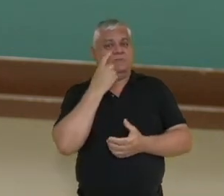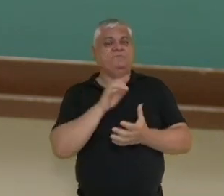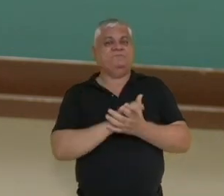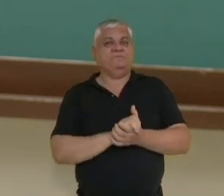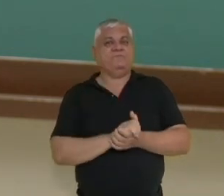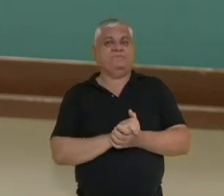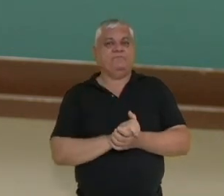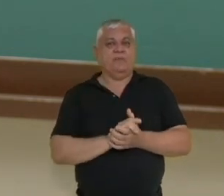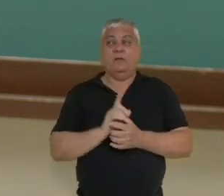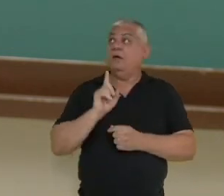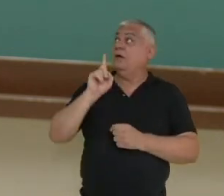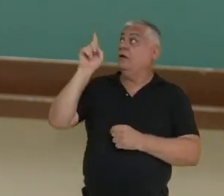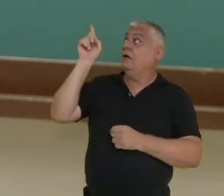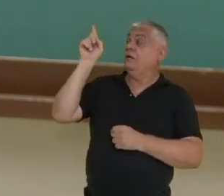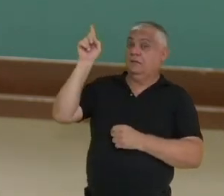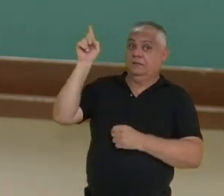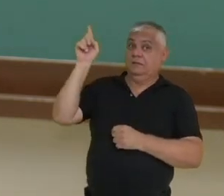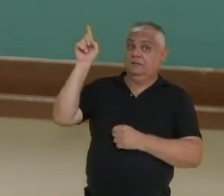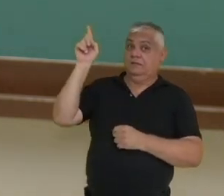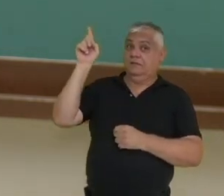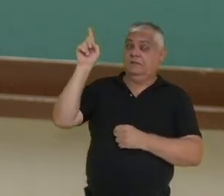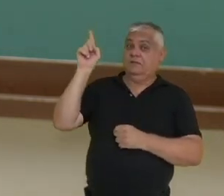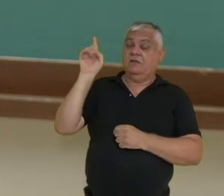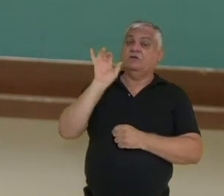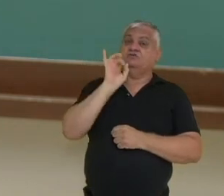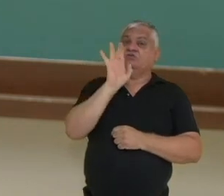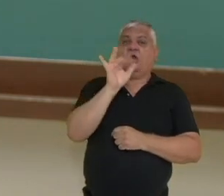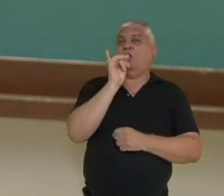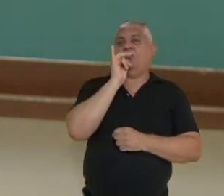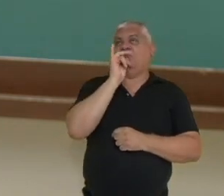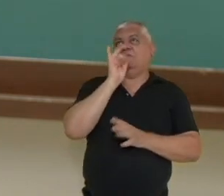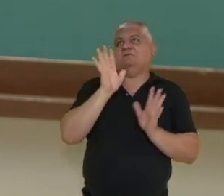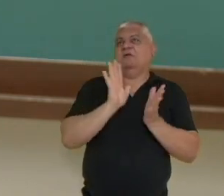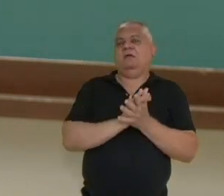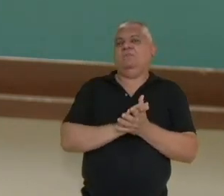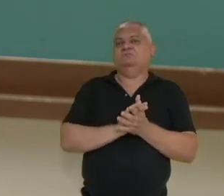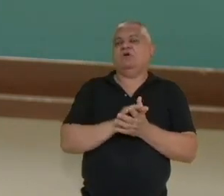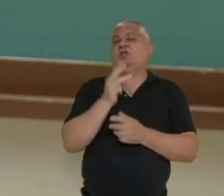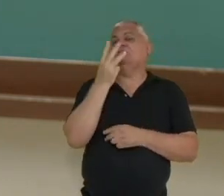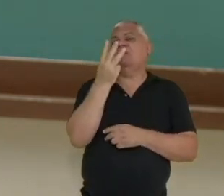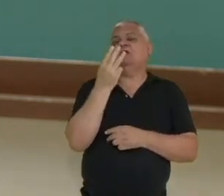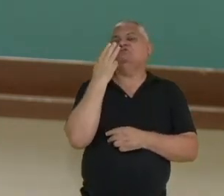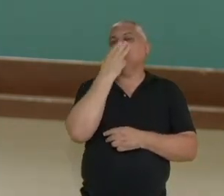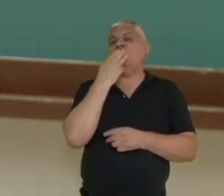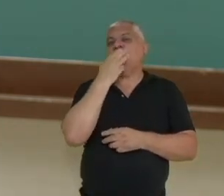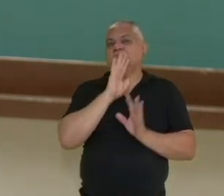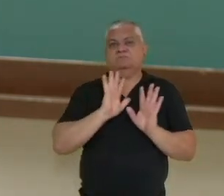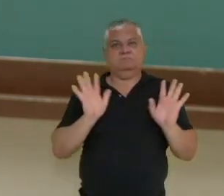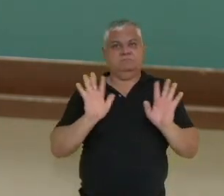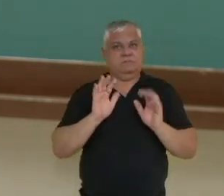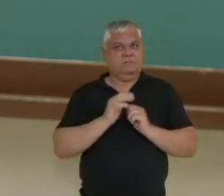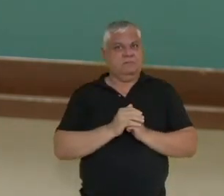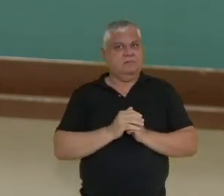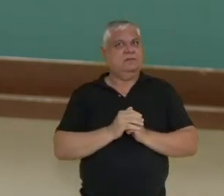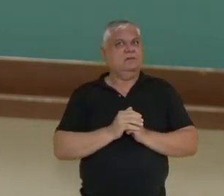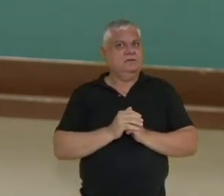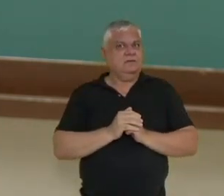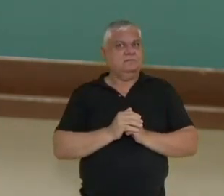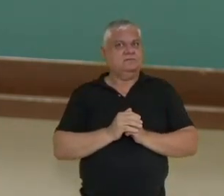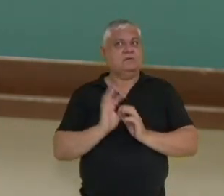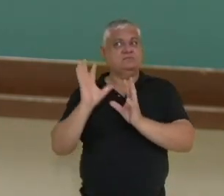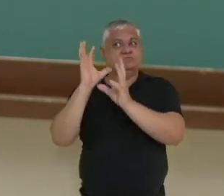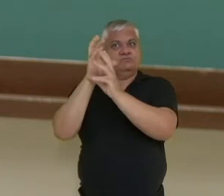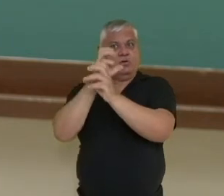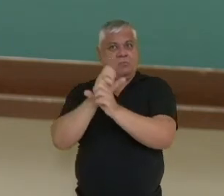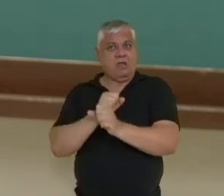nesse caso, a gente não pode simplesmente achar que a gente tem só 3 doces, né? Somar os valores e dividir